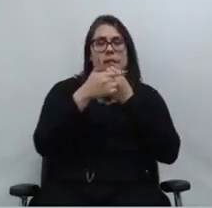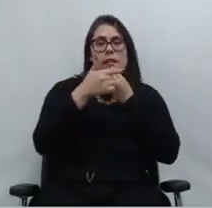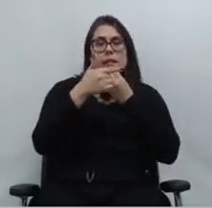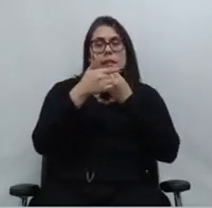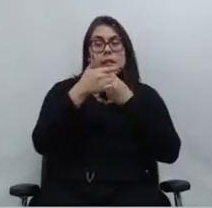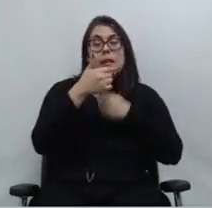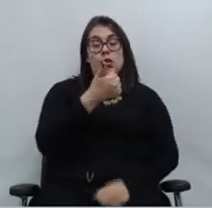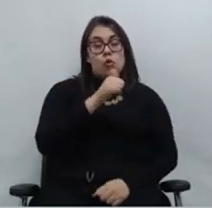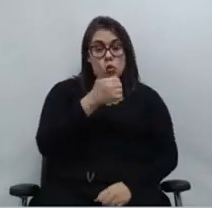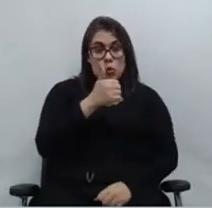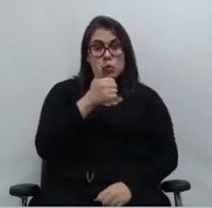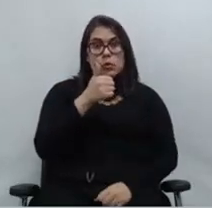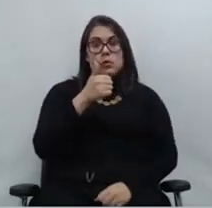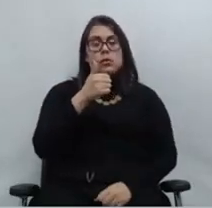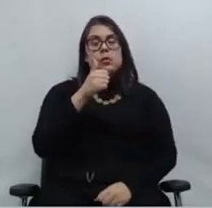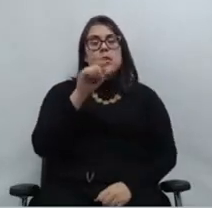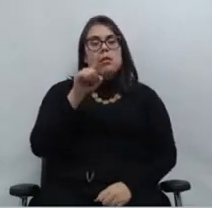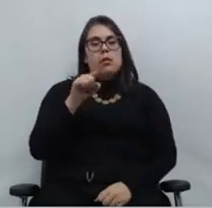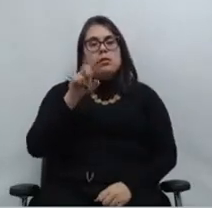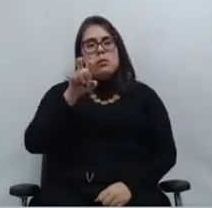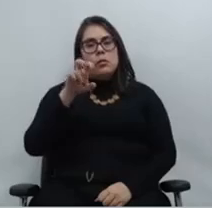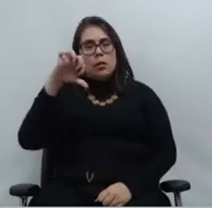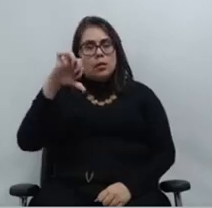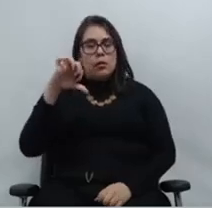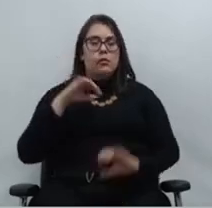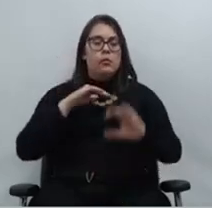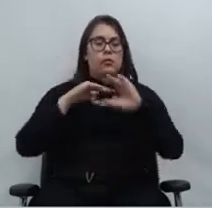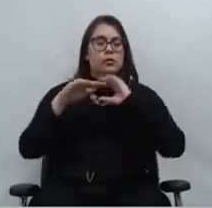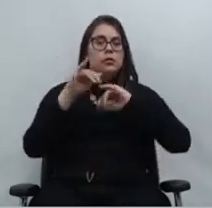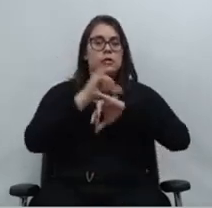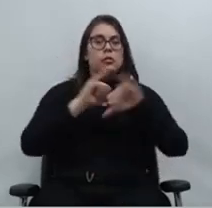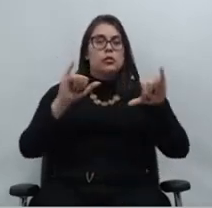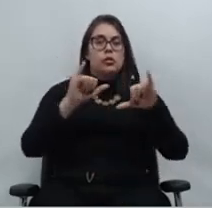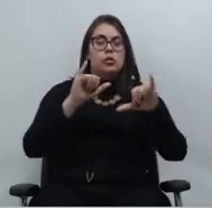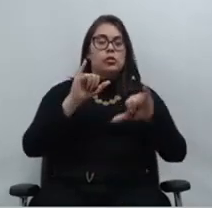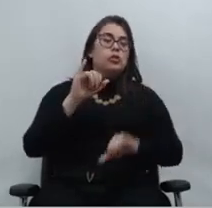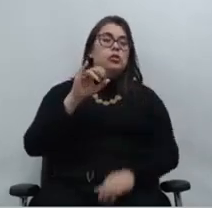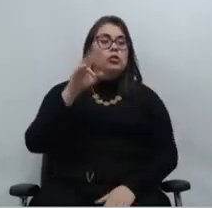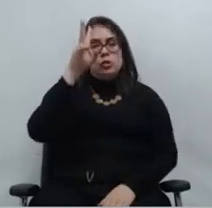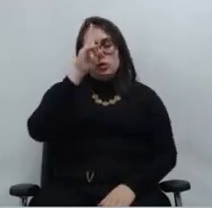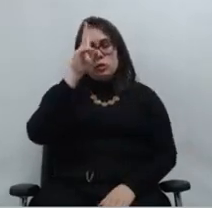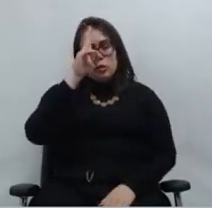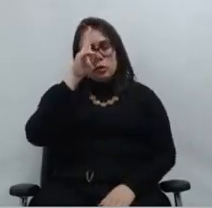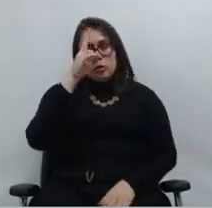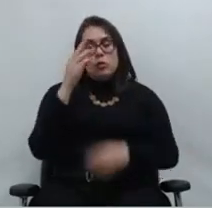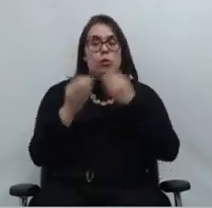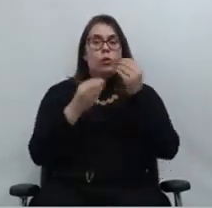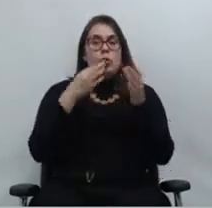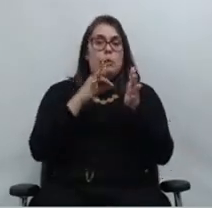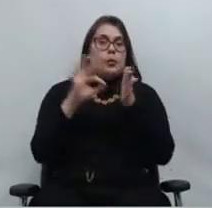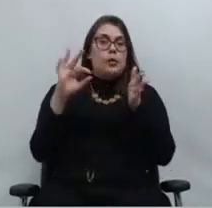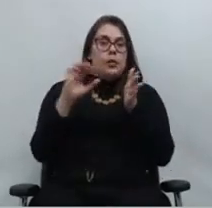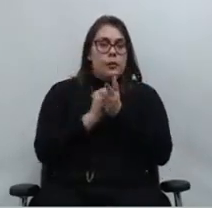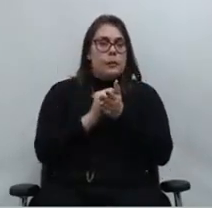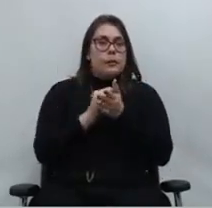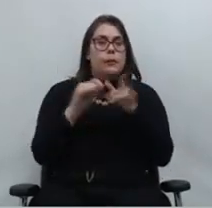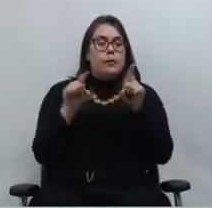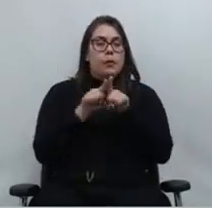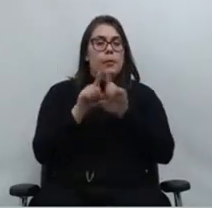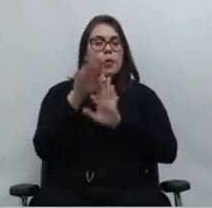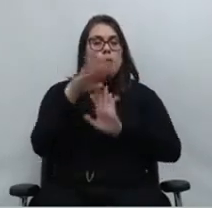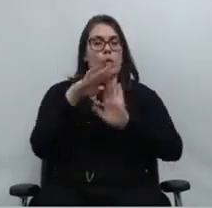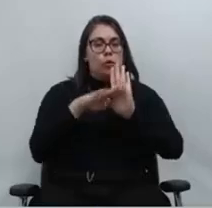23h59, e enviaremos à carreira na segunda-feira pela manhã um comunicado a respeito dos inscritos e também da ordem